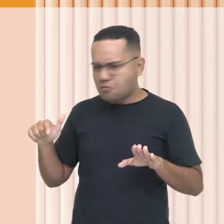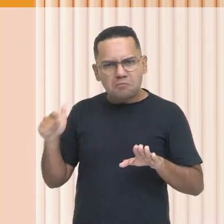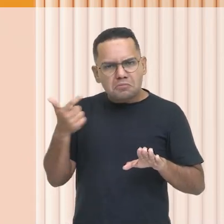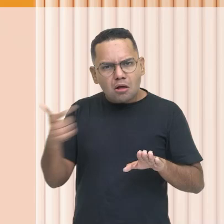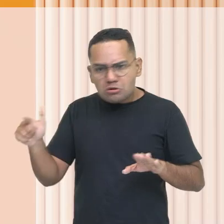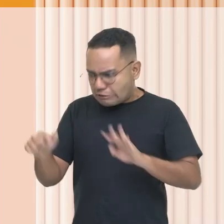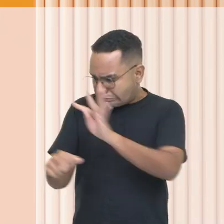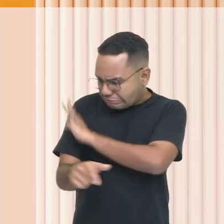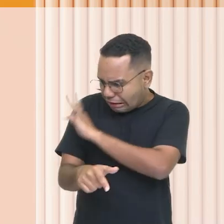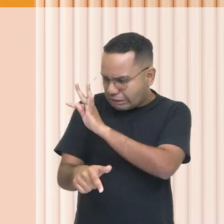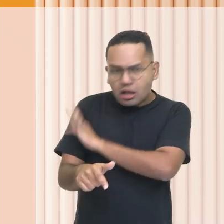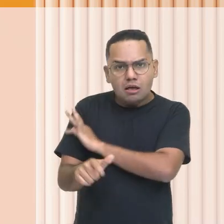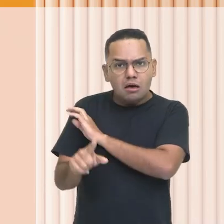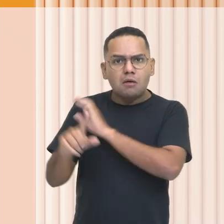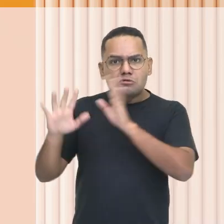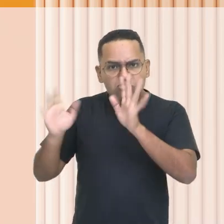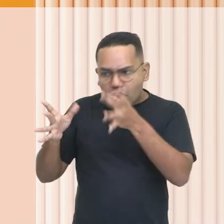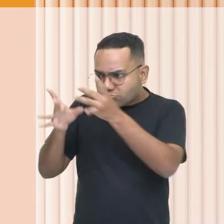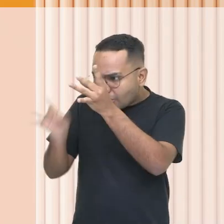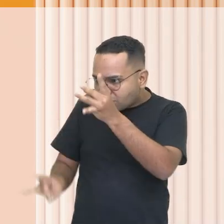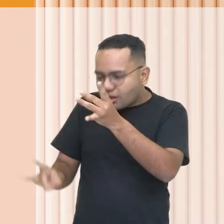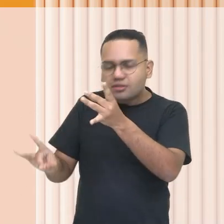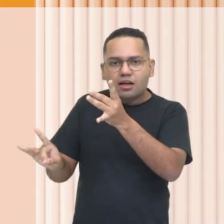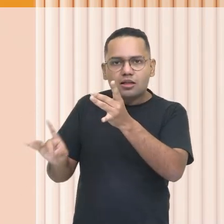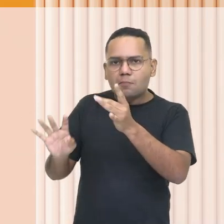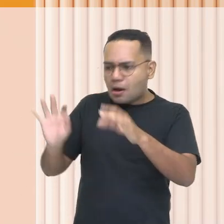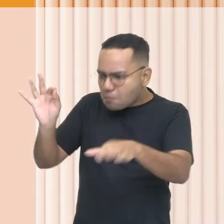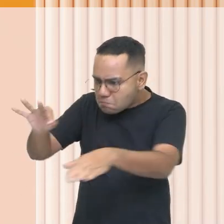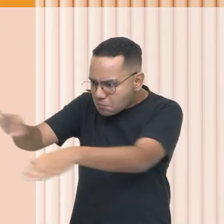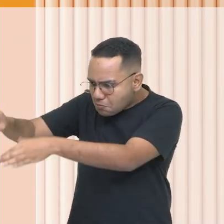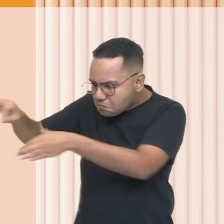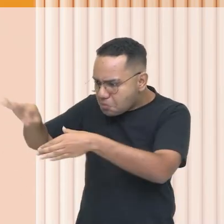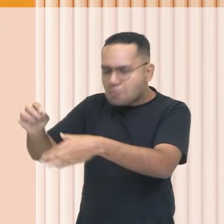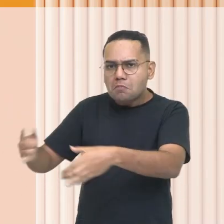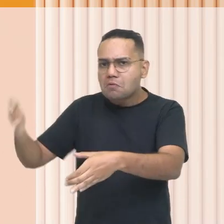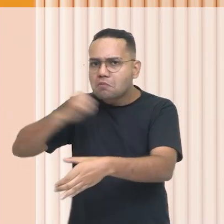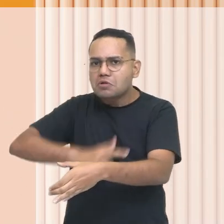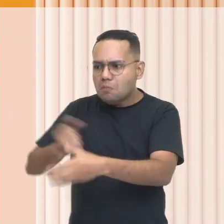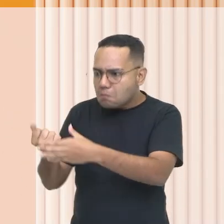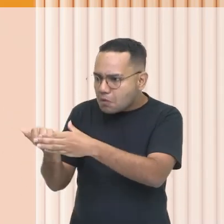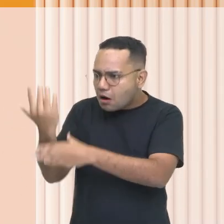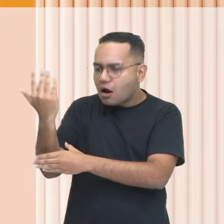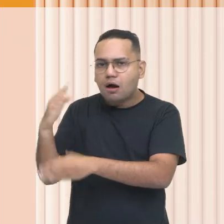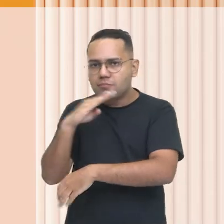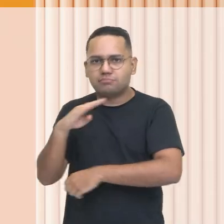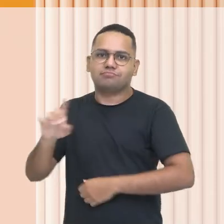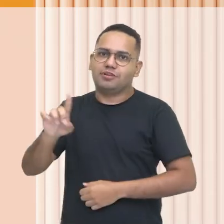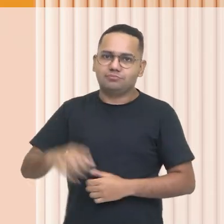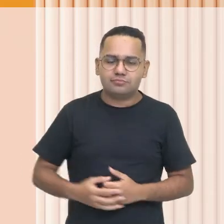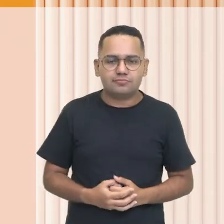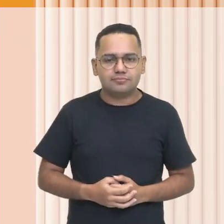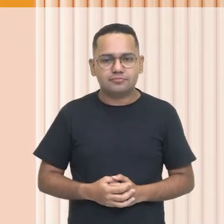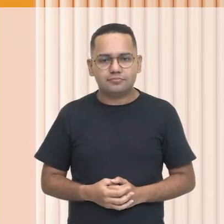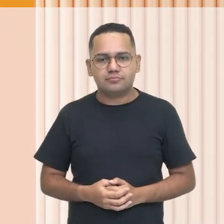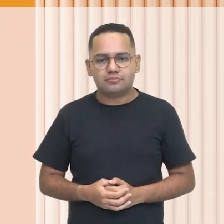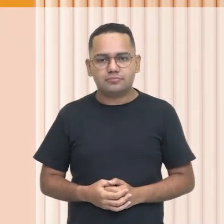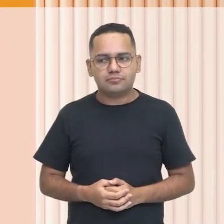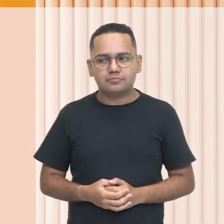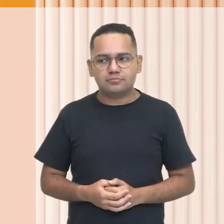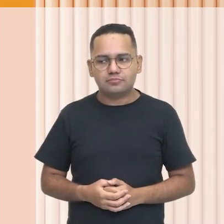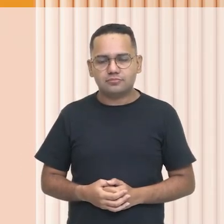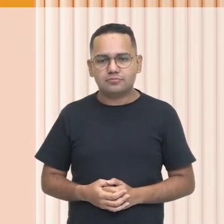solos. Então, a importância dos rios, nós, né, que somos da região amazônica,